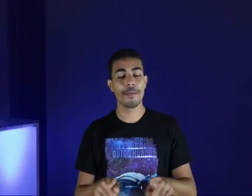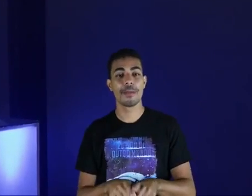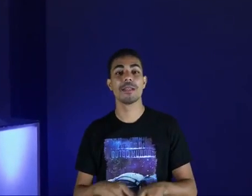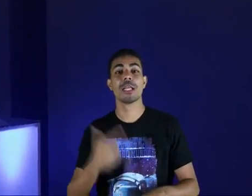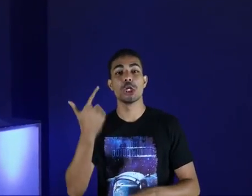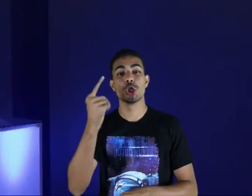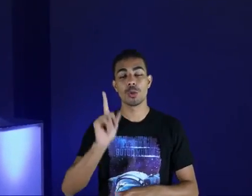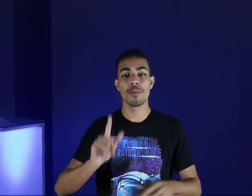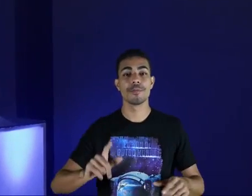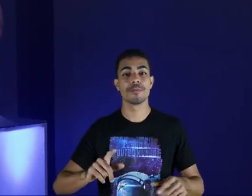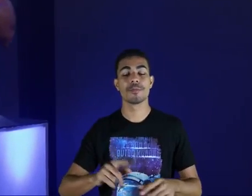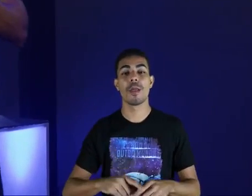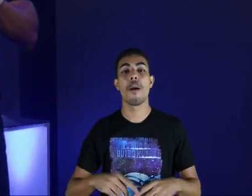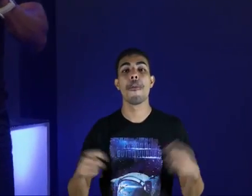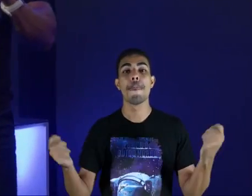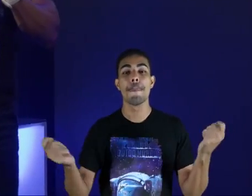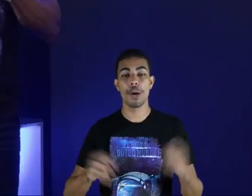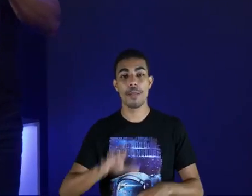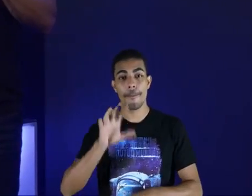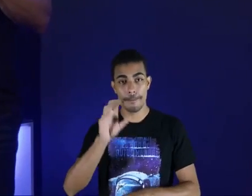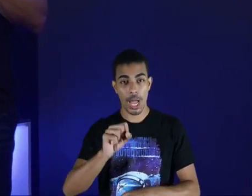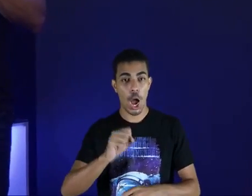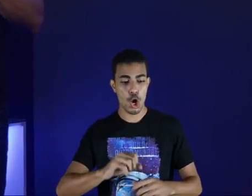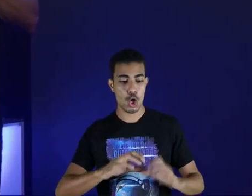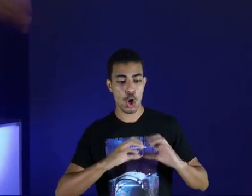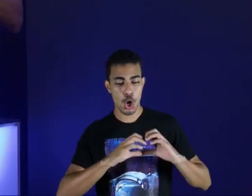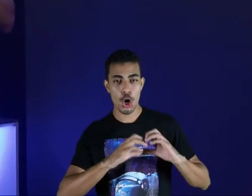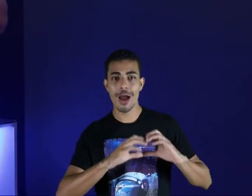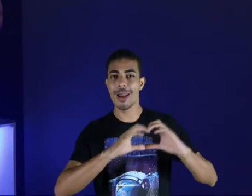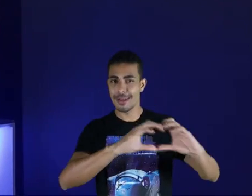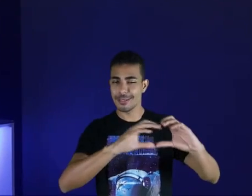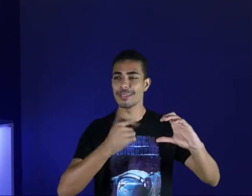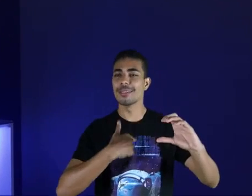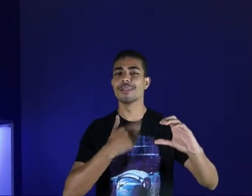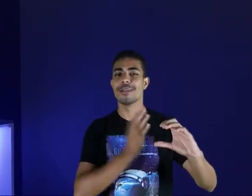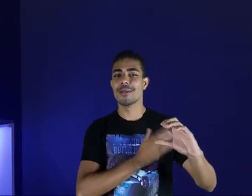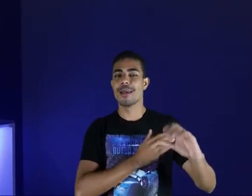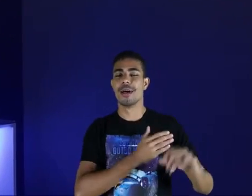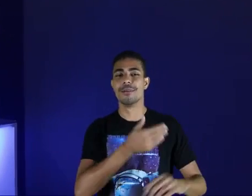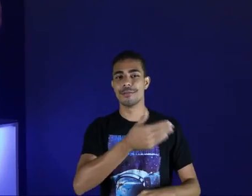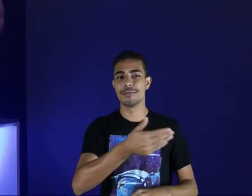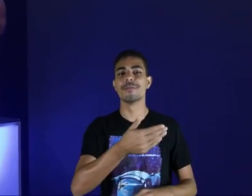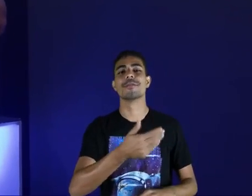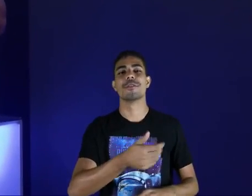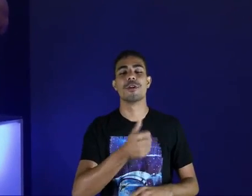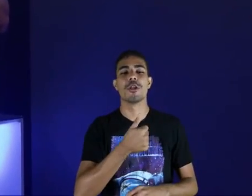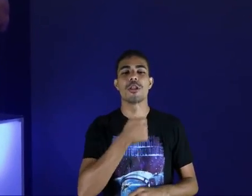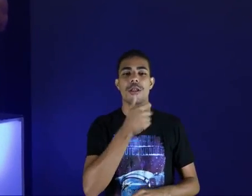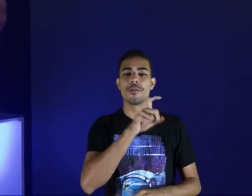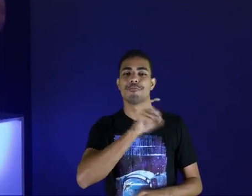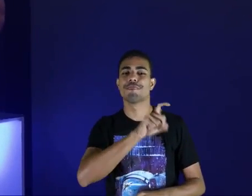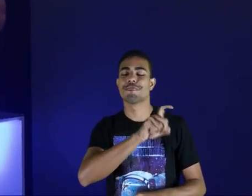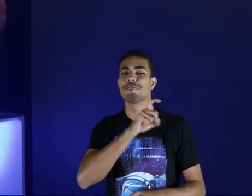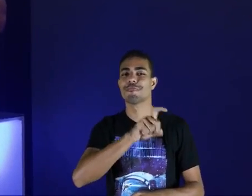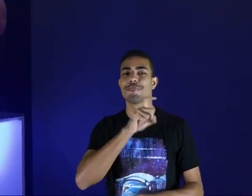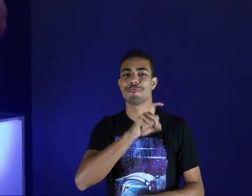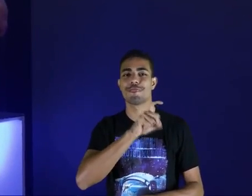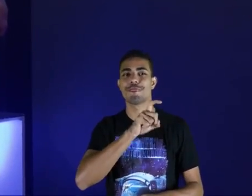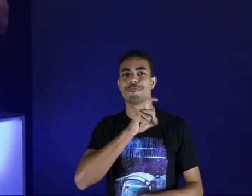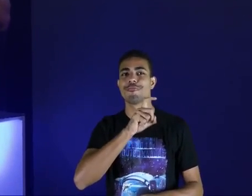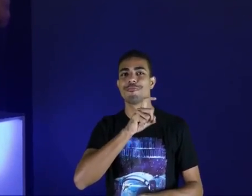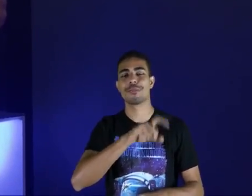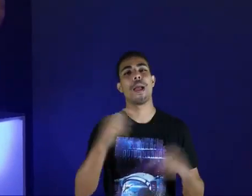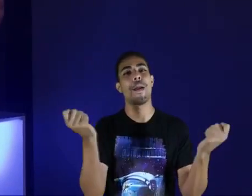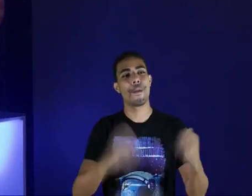agora. Então pega esse coraçãozinho aí, coloca aí que você está coligado com a gente, está ligado, está linkado. Então vai clicando nesse coração aí,